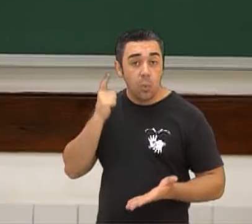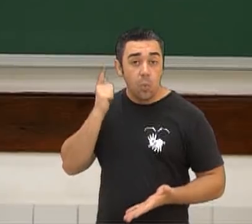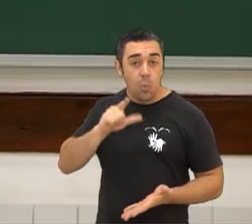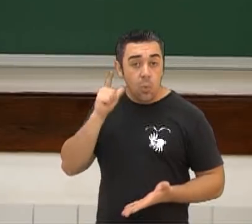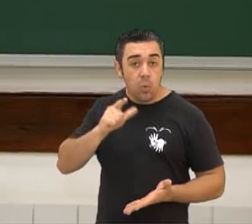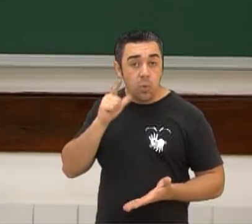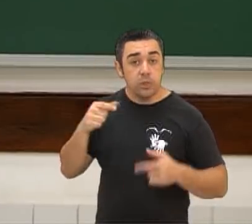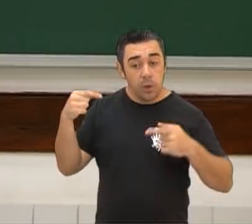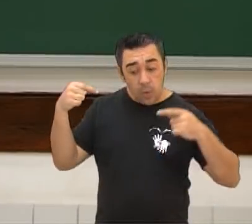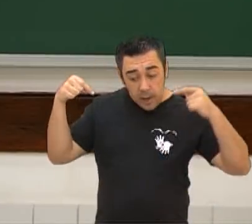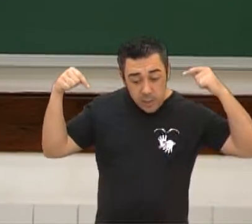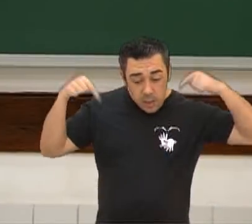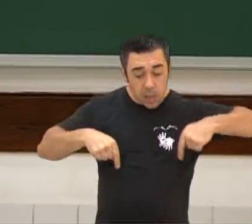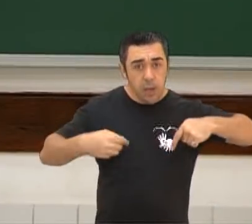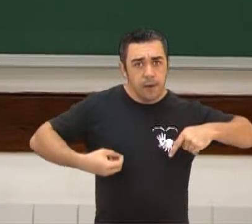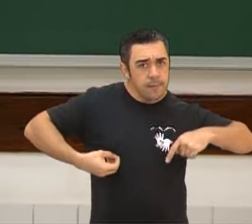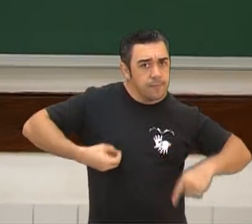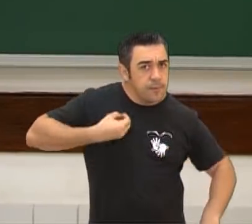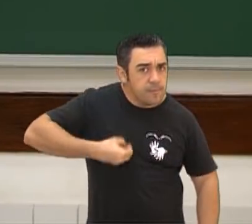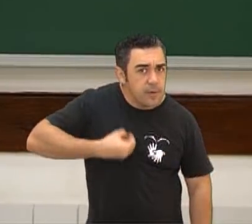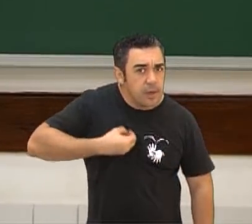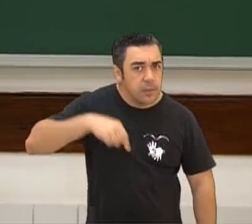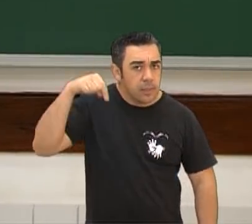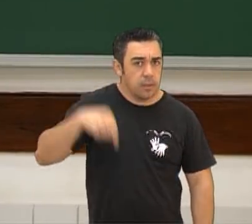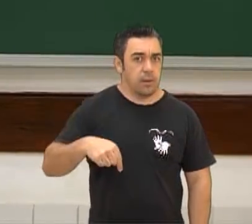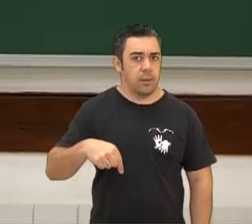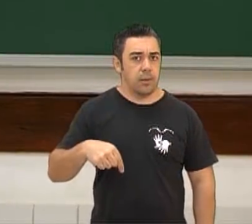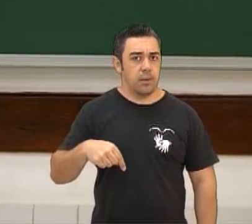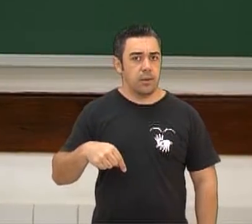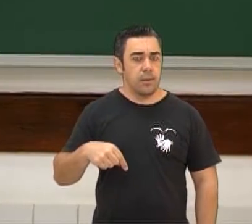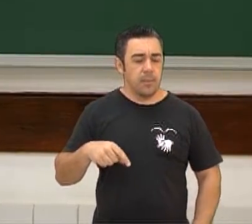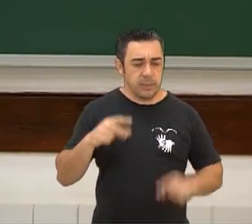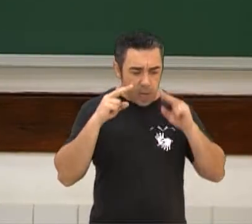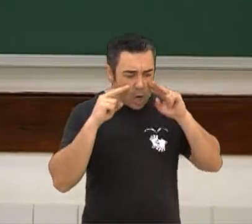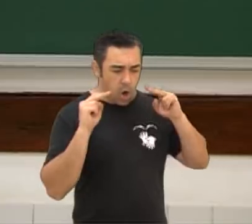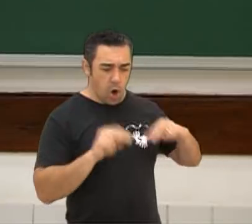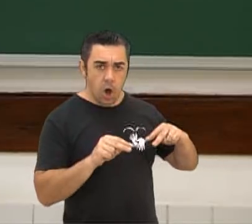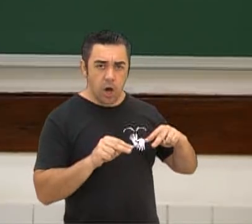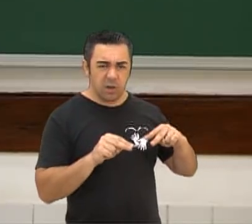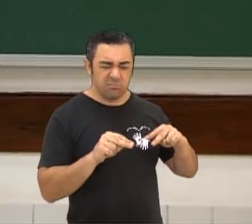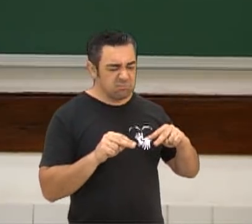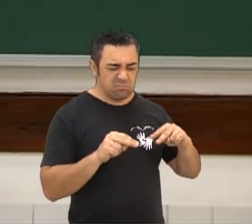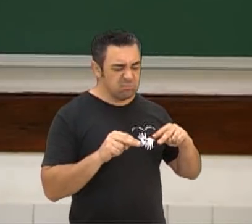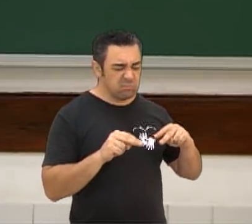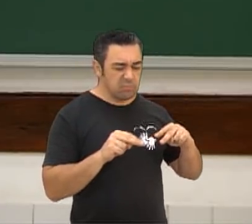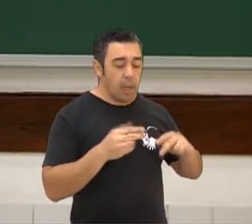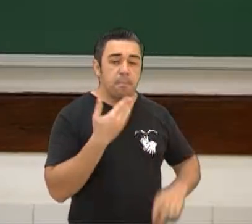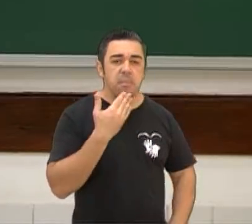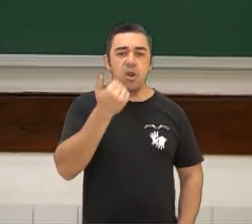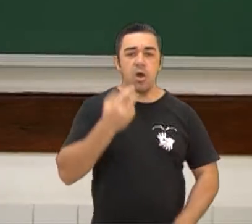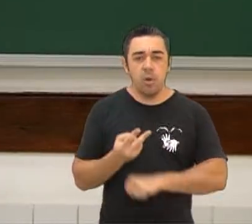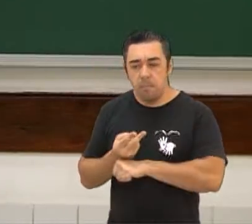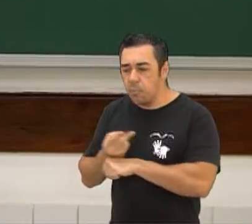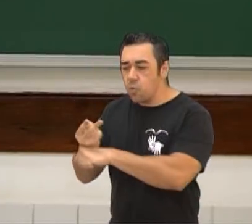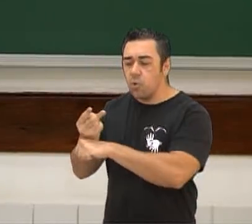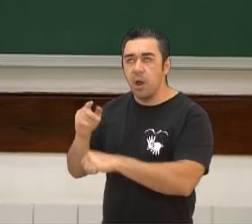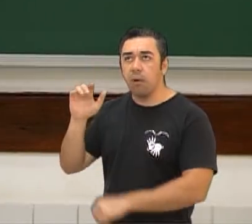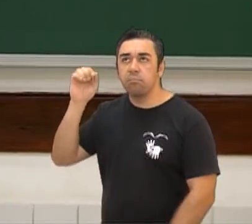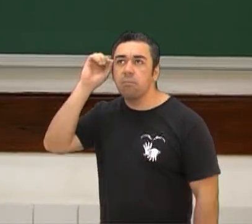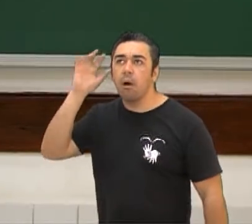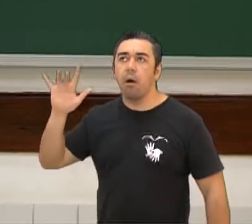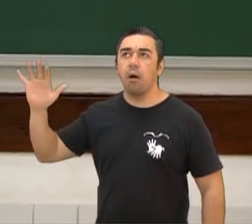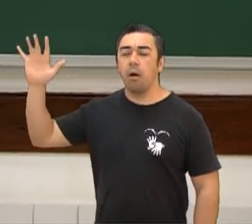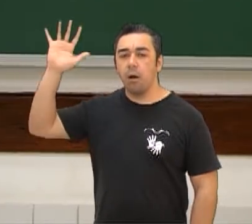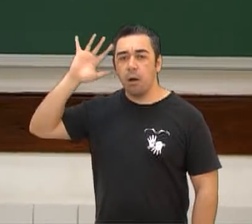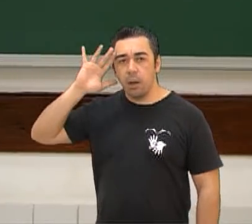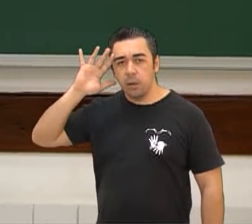conquistou nessa vida, nessa existência. Só que Sócrates olha para tudo isso e diz, não, prefiro outra coisa que está lá em outro